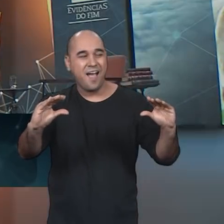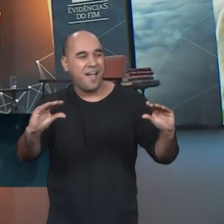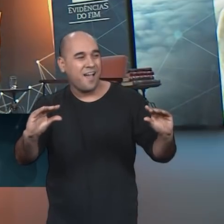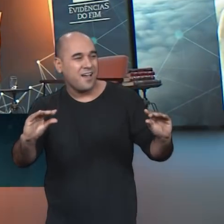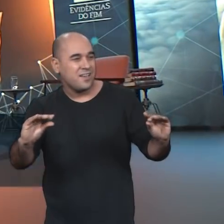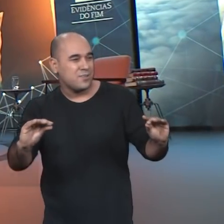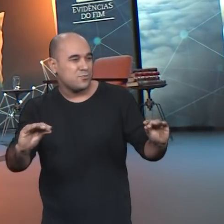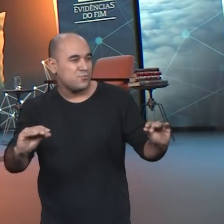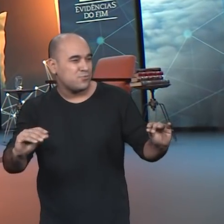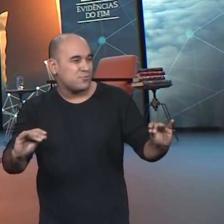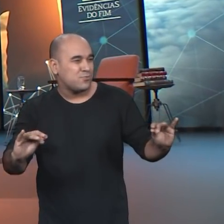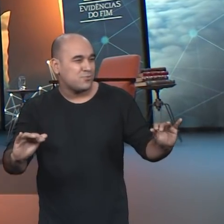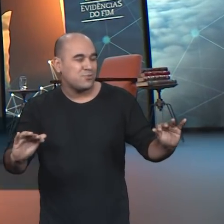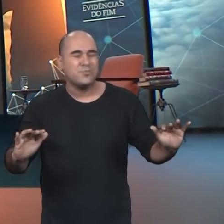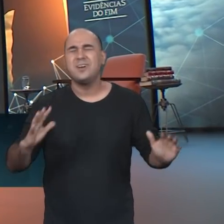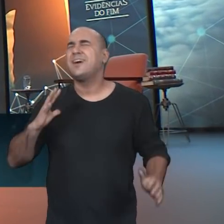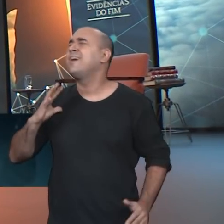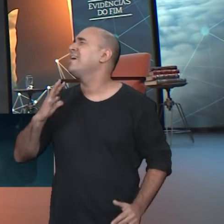salva-me.